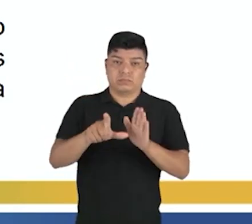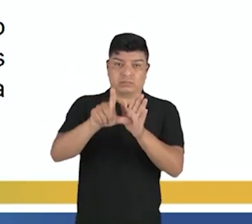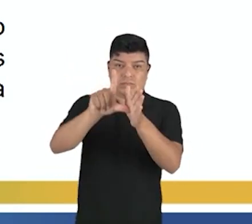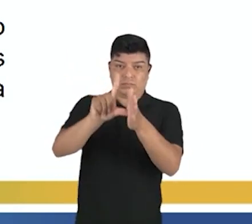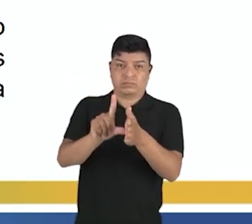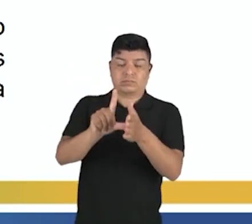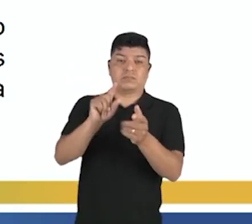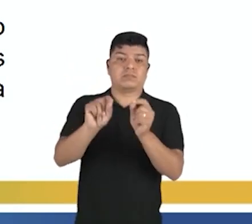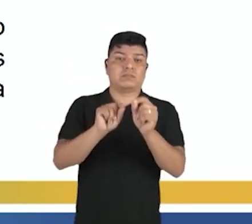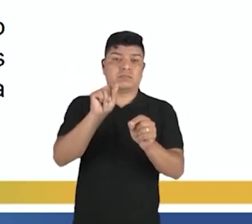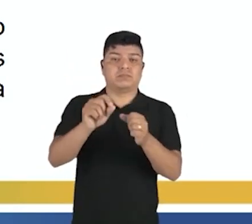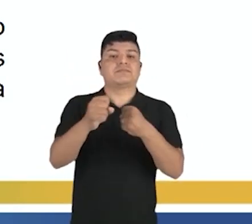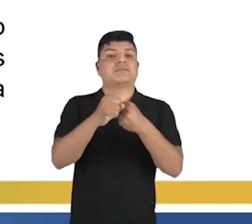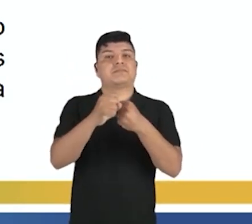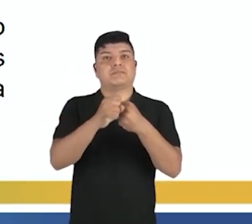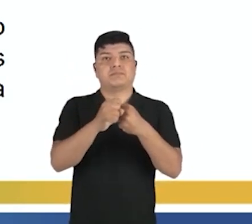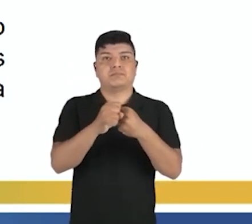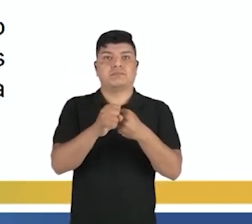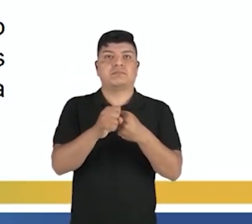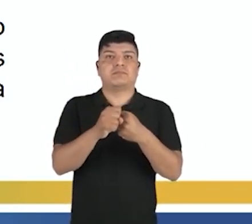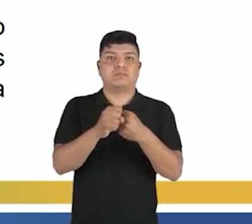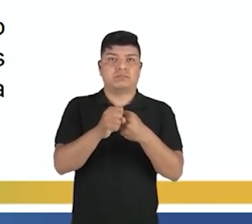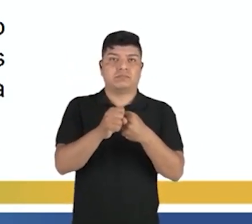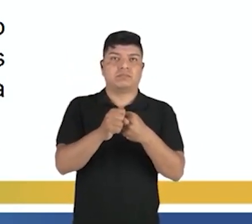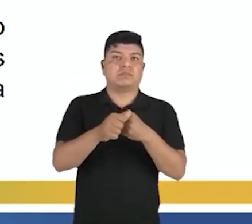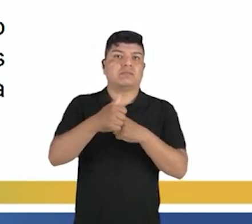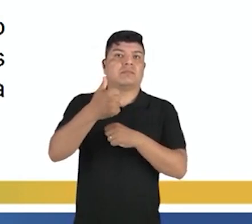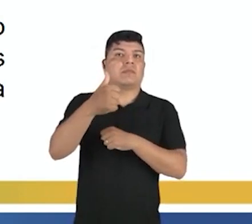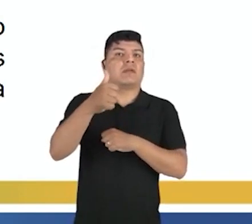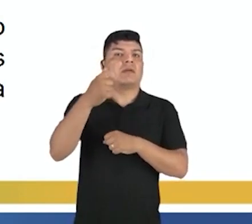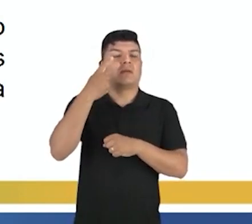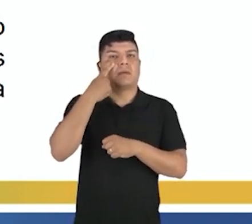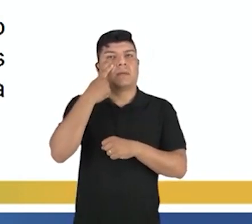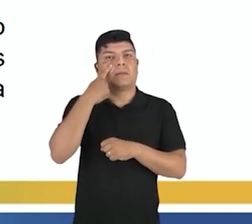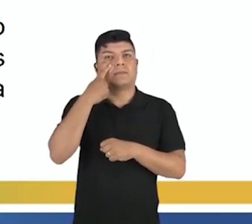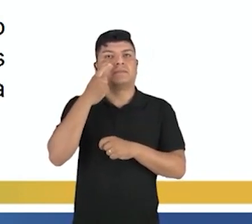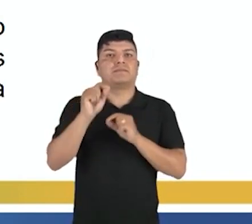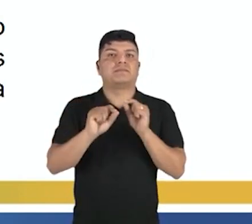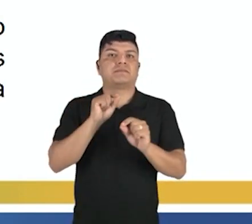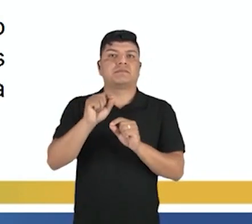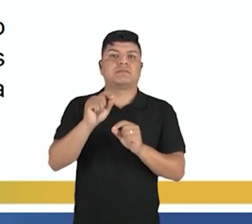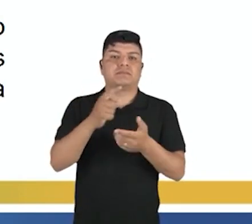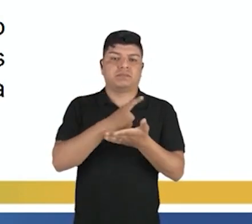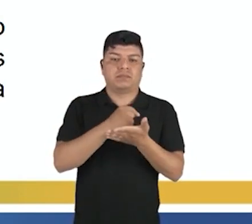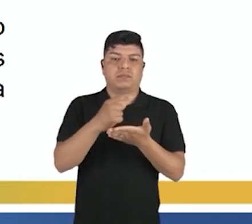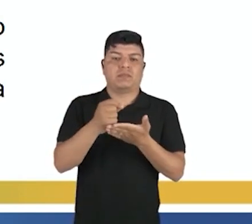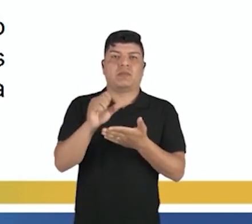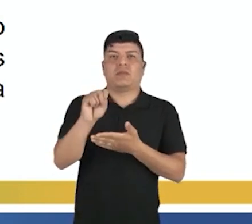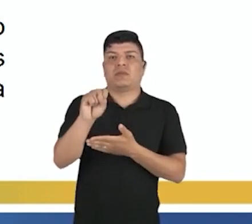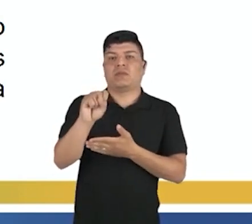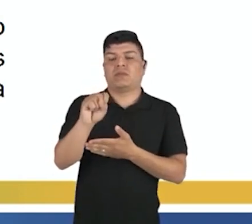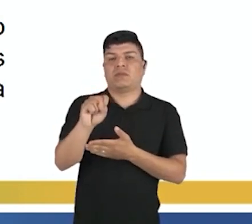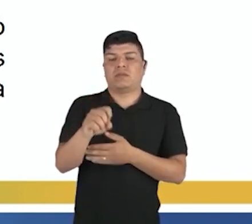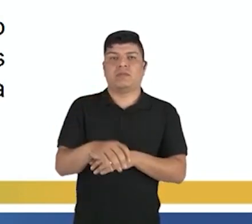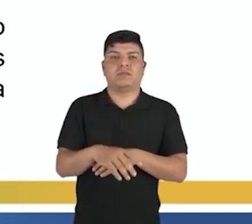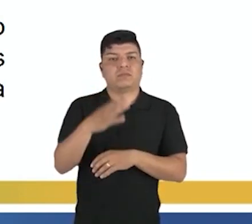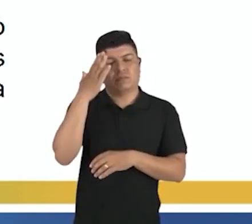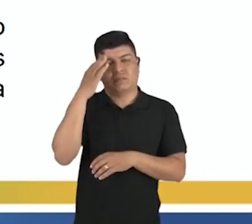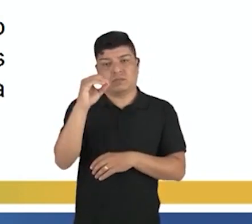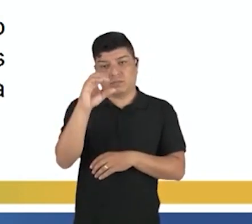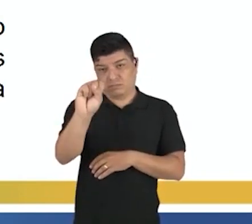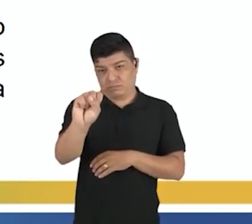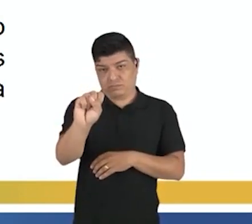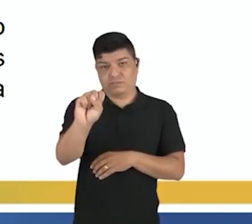posterior será um substantivo. A primeira coisa que identifica aí é o artigo, os